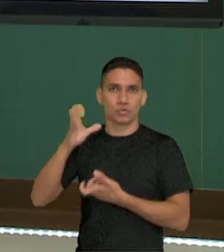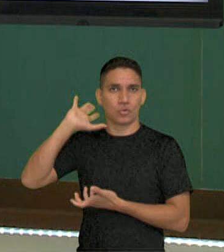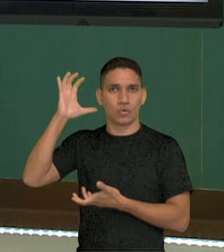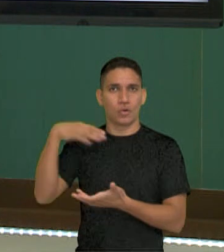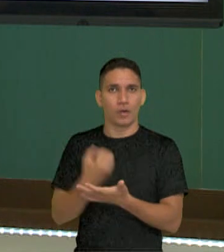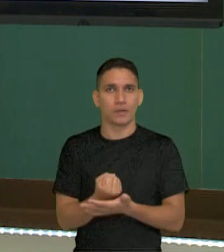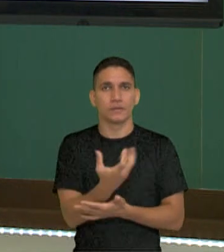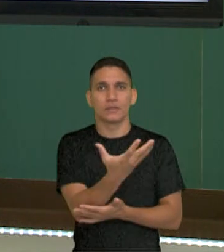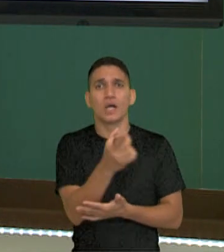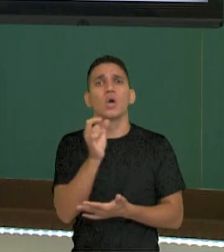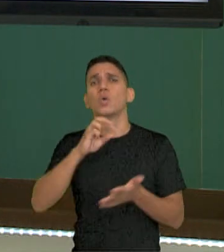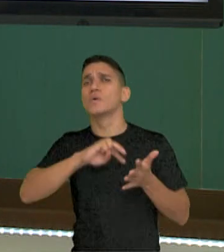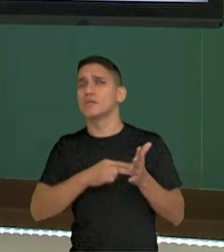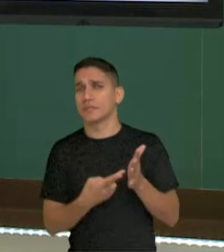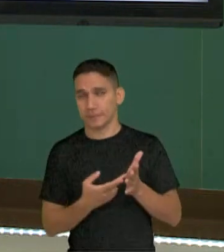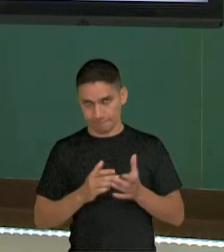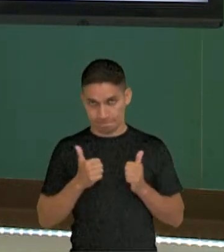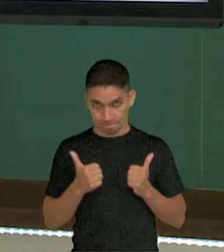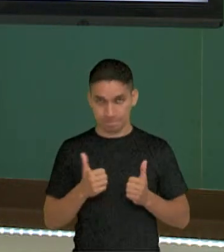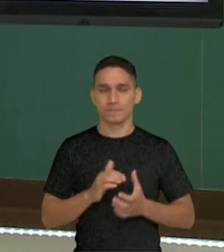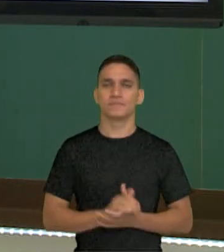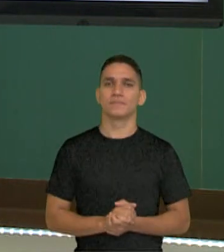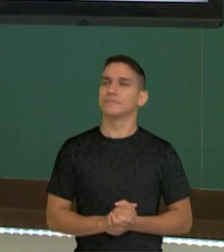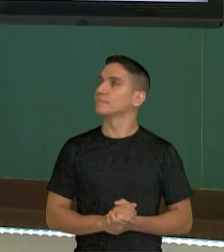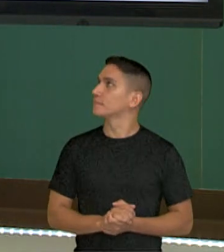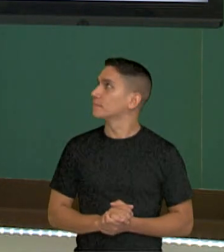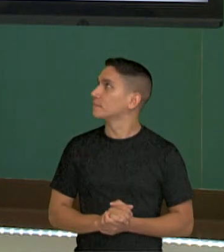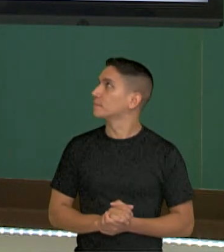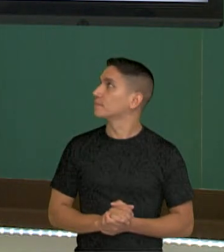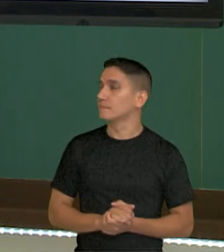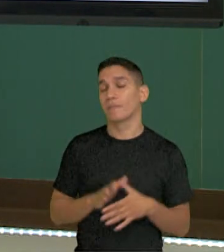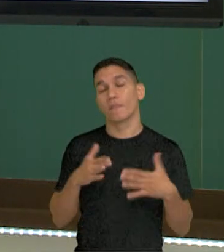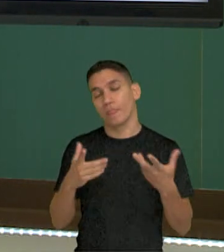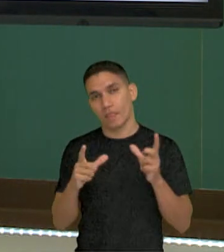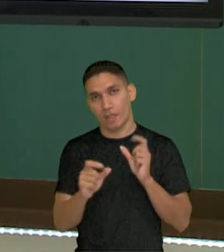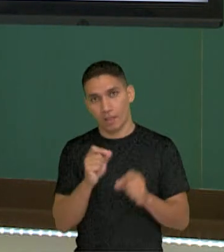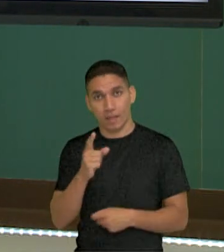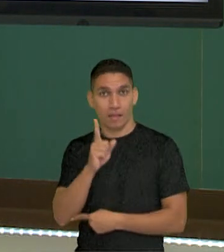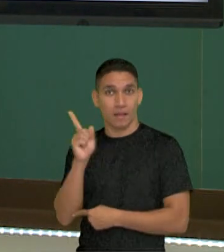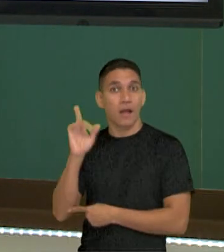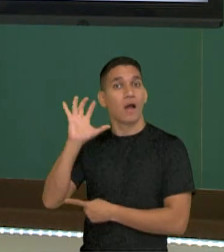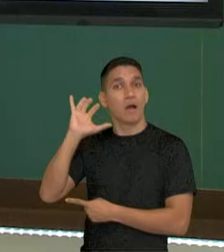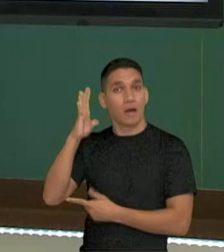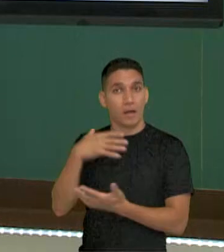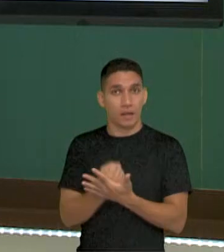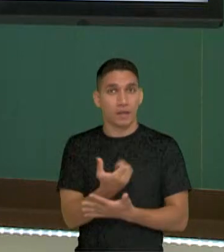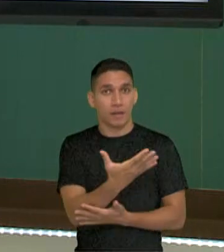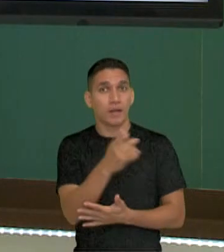sobre o que é o podcast, ok? Então, pessoal, o podcast, está